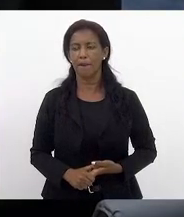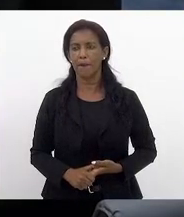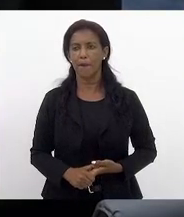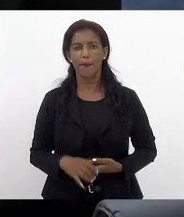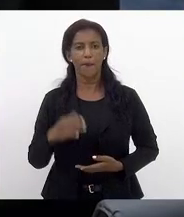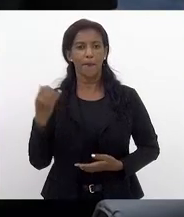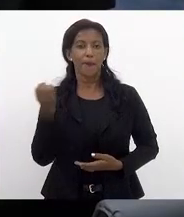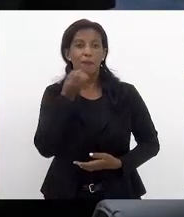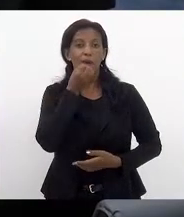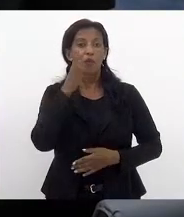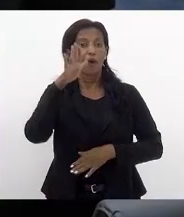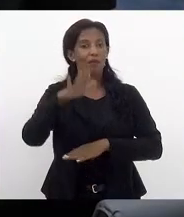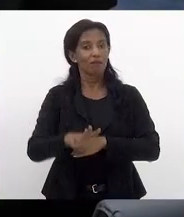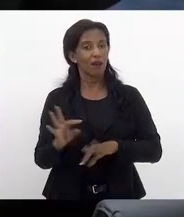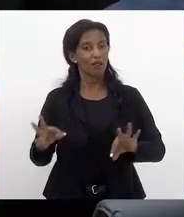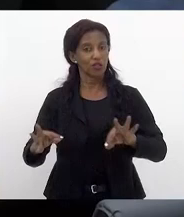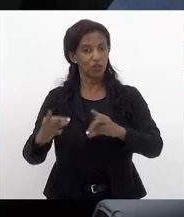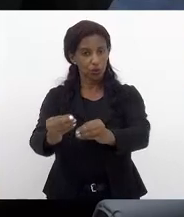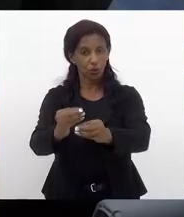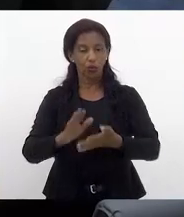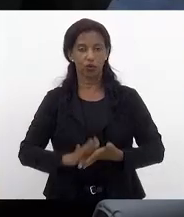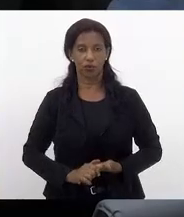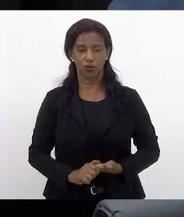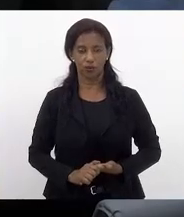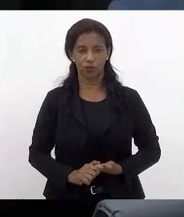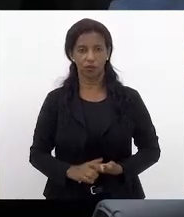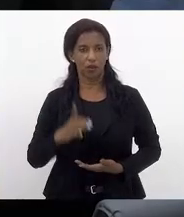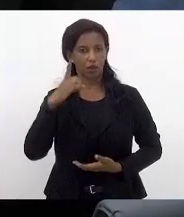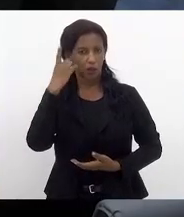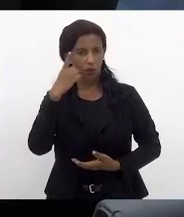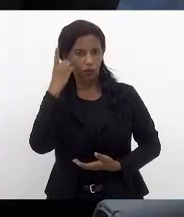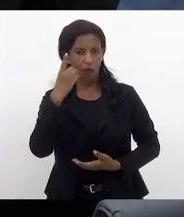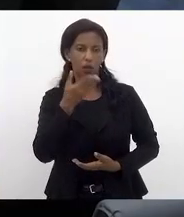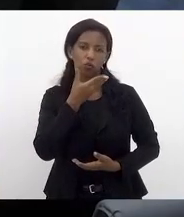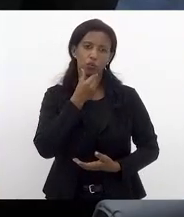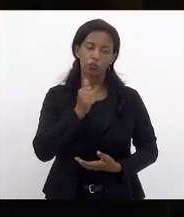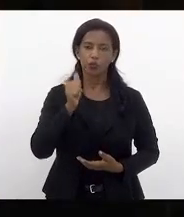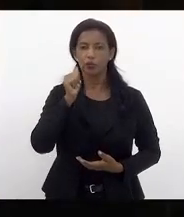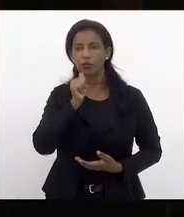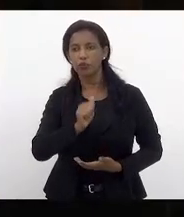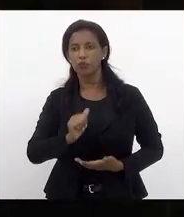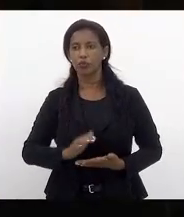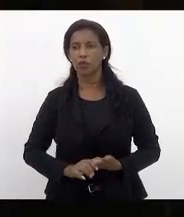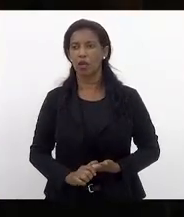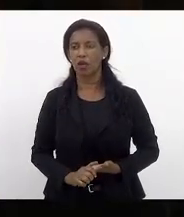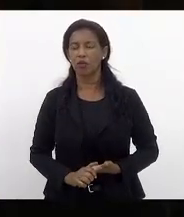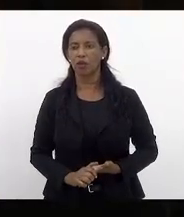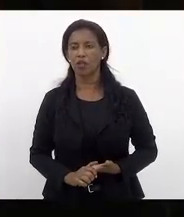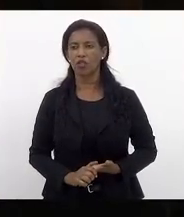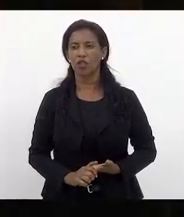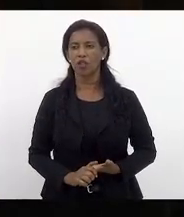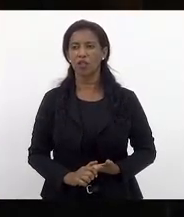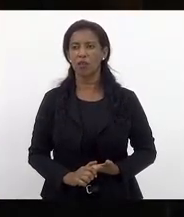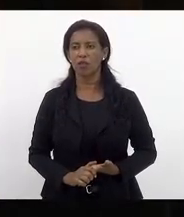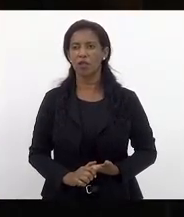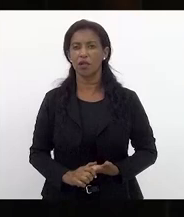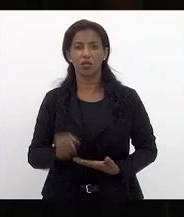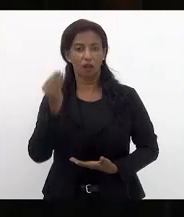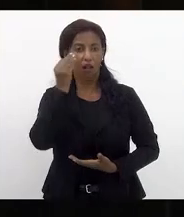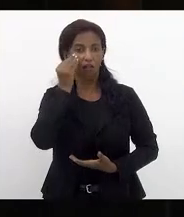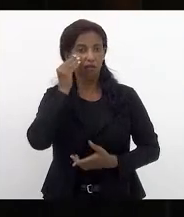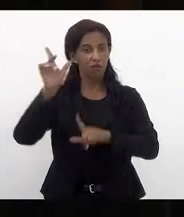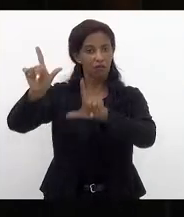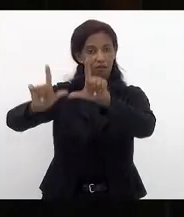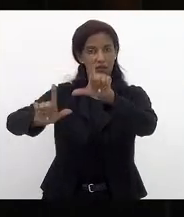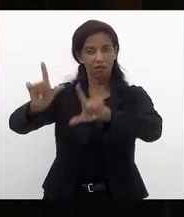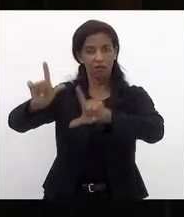Bem, boa tarde a todas, boa tarde a todos, deputadas, deputados, aqueles que nos assistem através